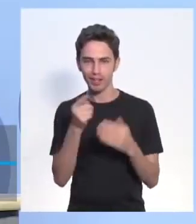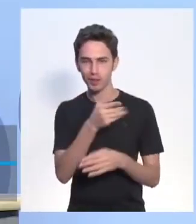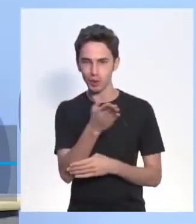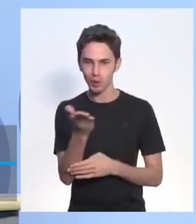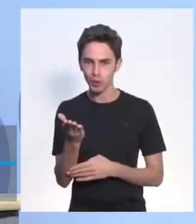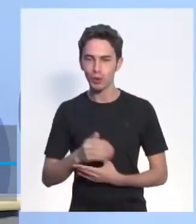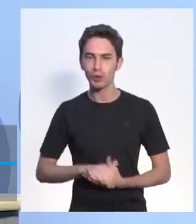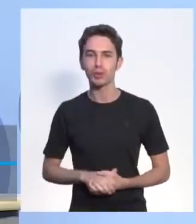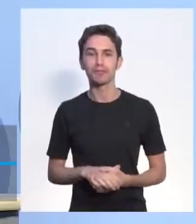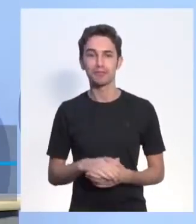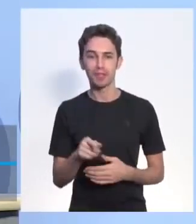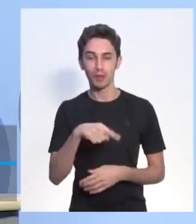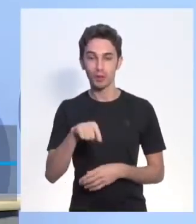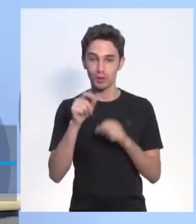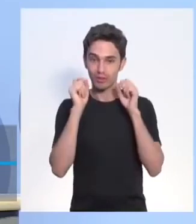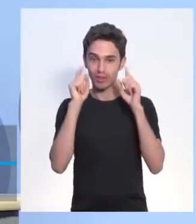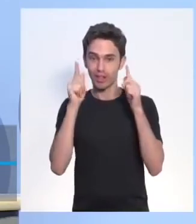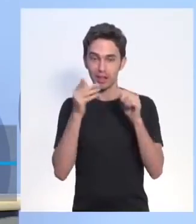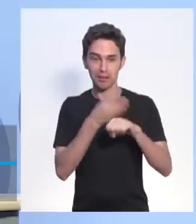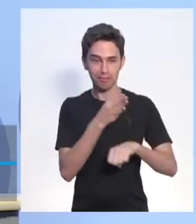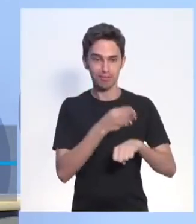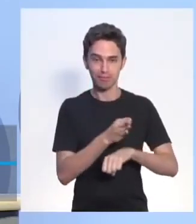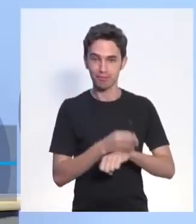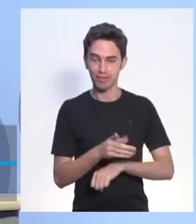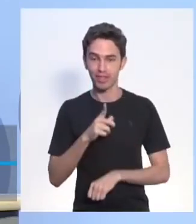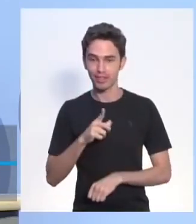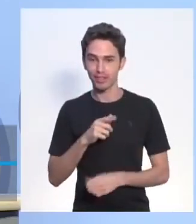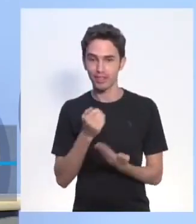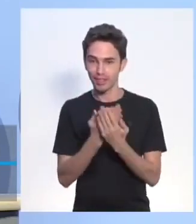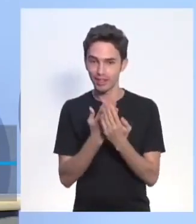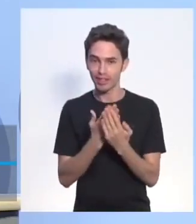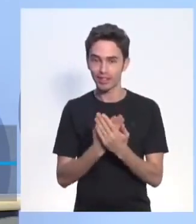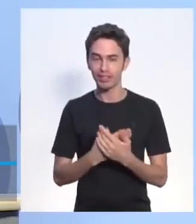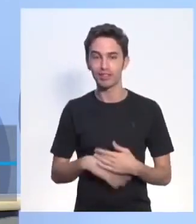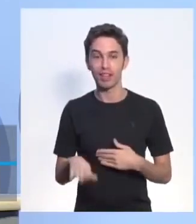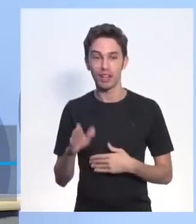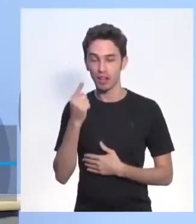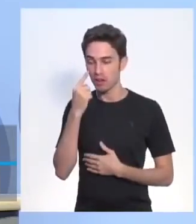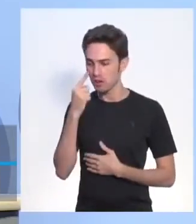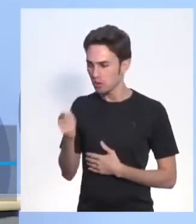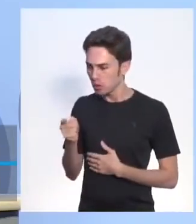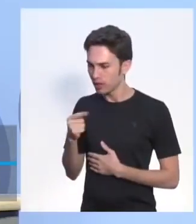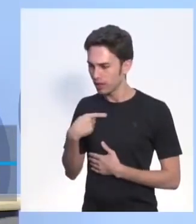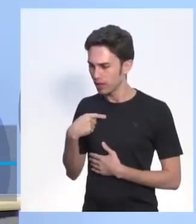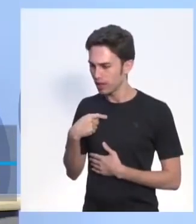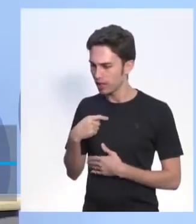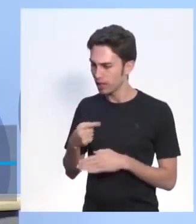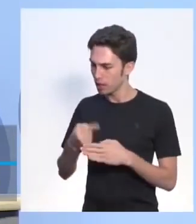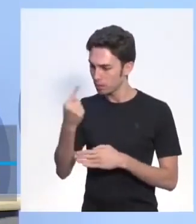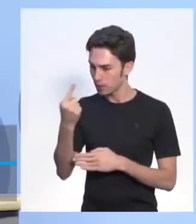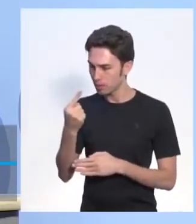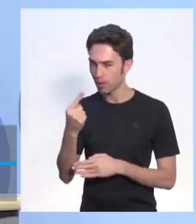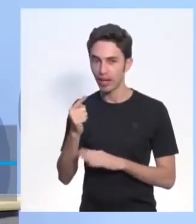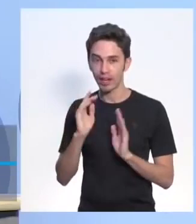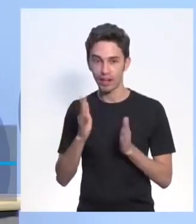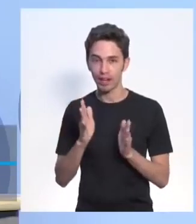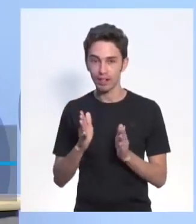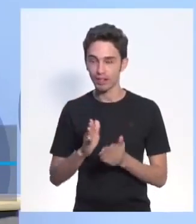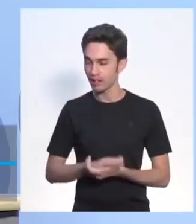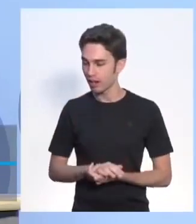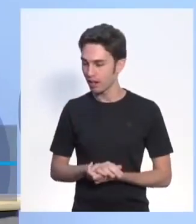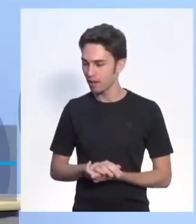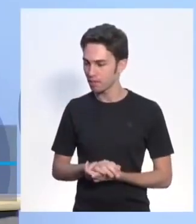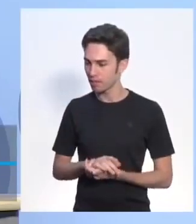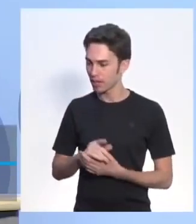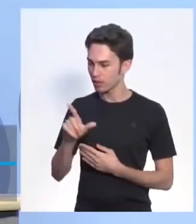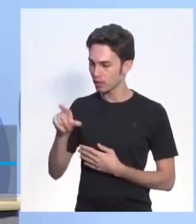está aí ligada e participando das aulas. Eu vou aqui logo, na primeira vez da nossa interação, vou pegar